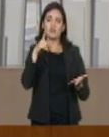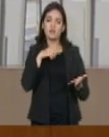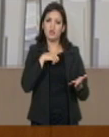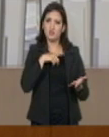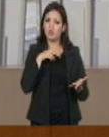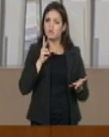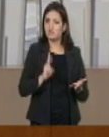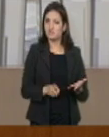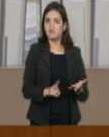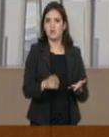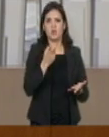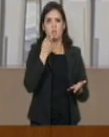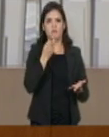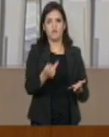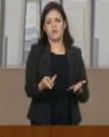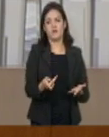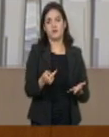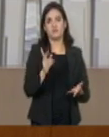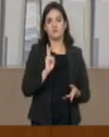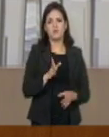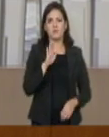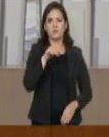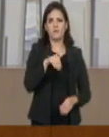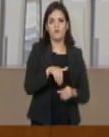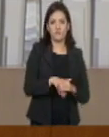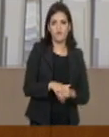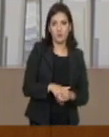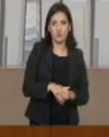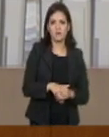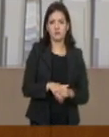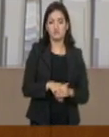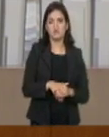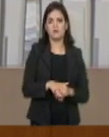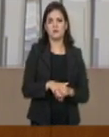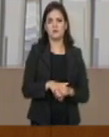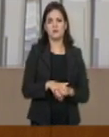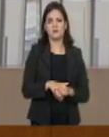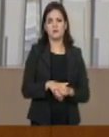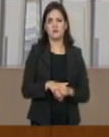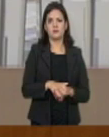continuadamente dito e sempre votei no sentido da deferência ao parlamento.